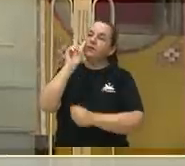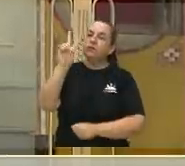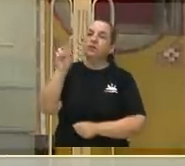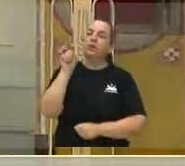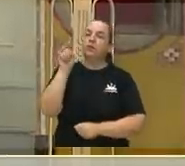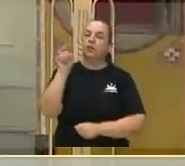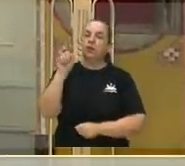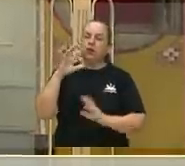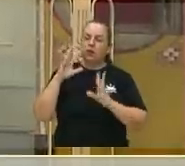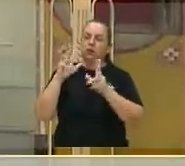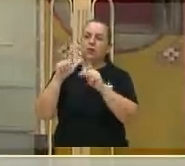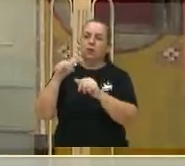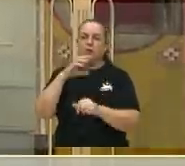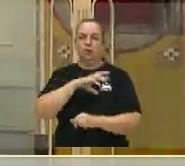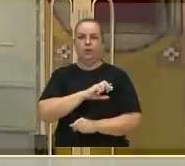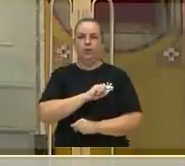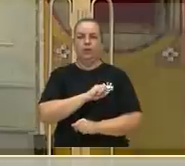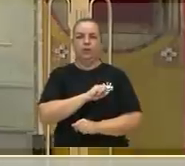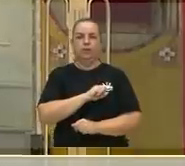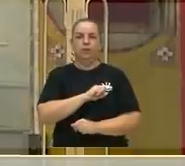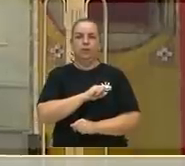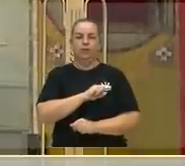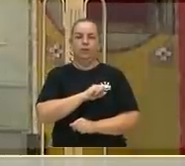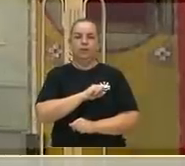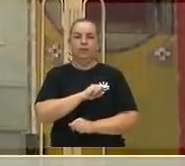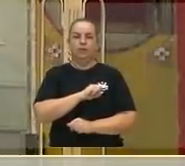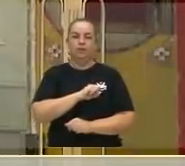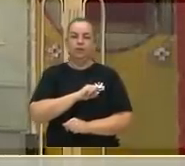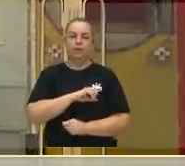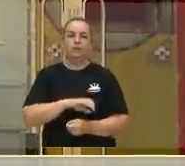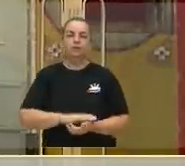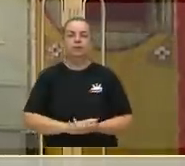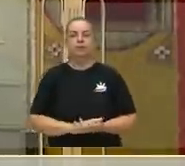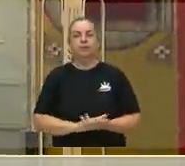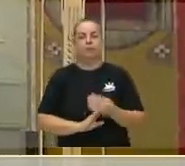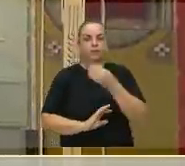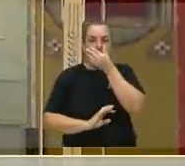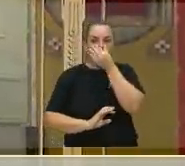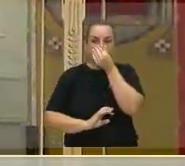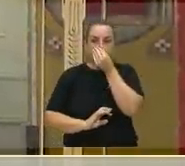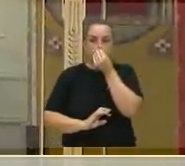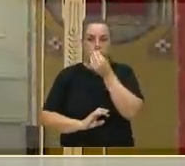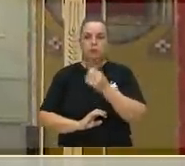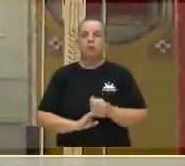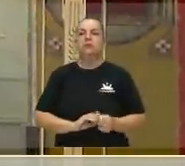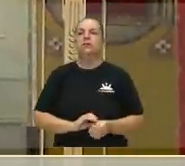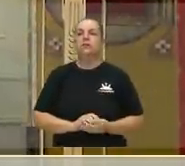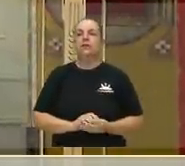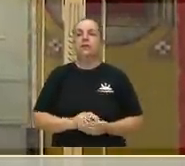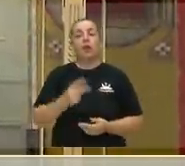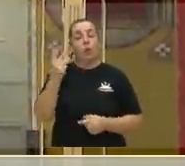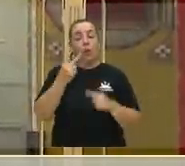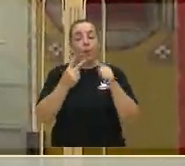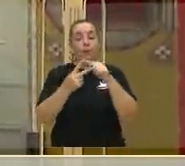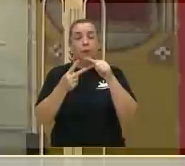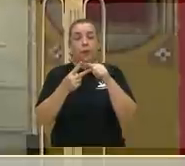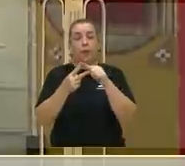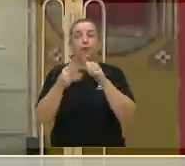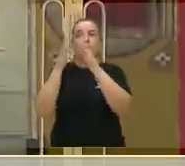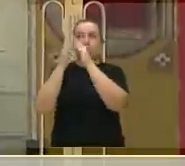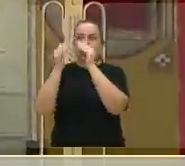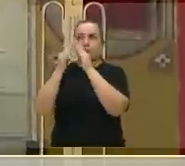nele todo o amor estou no segundo ponto disse o primeiro invocação do espírito santo